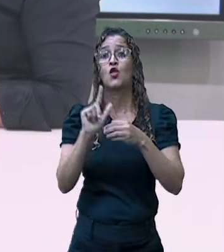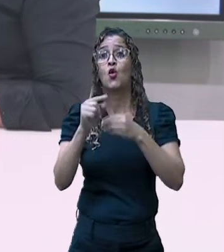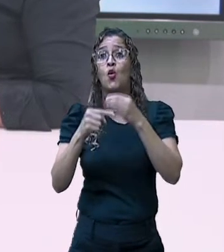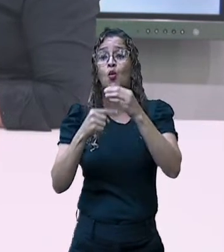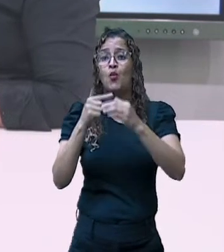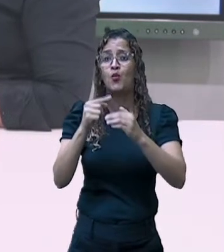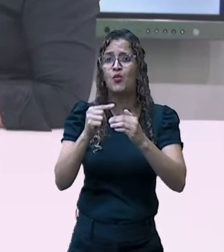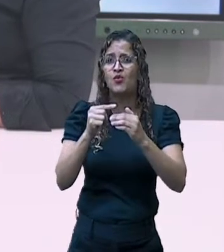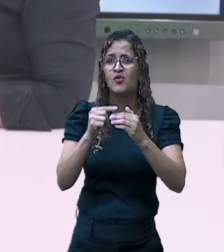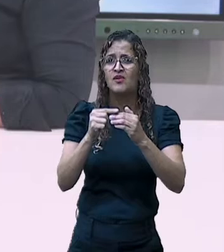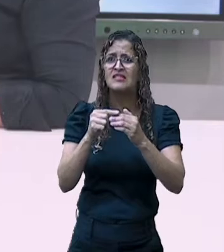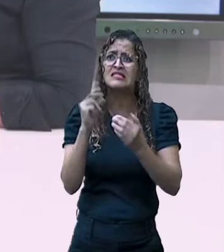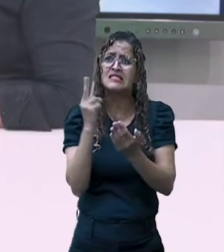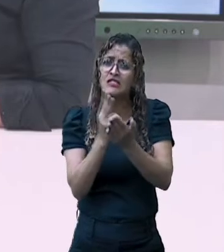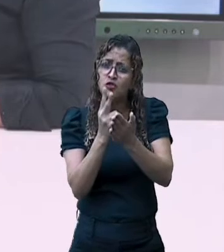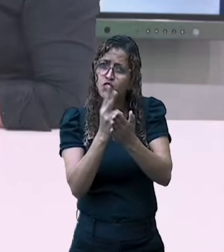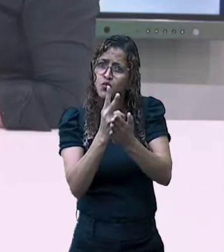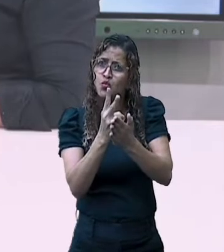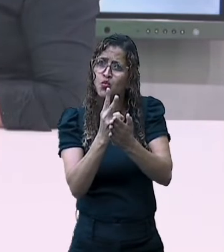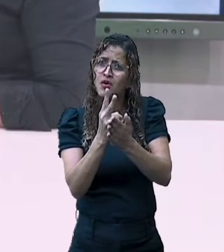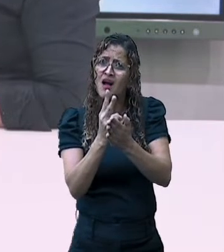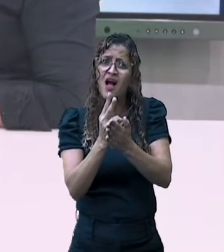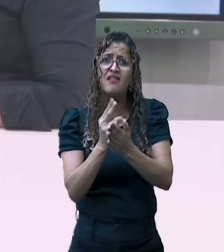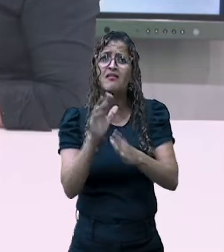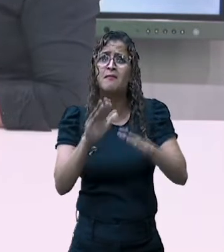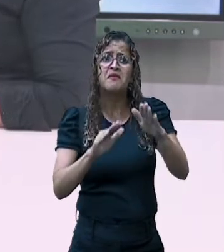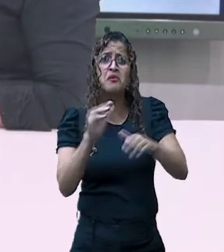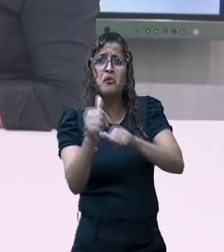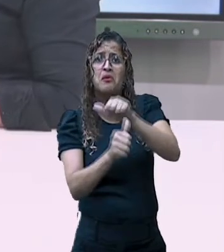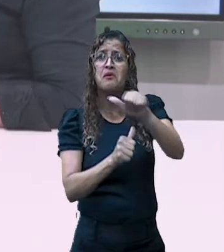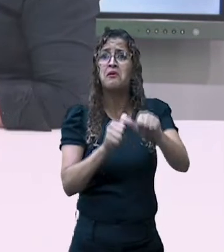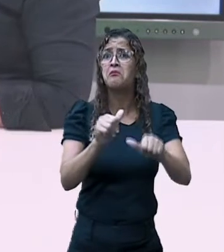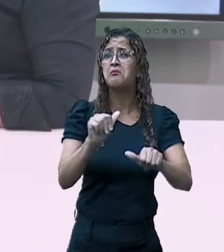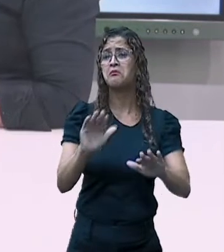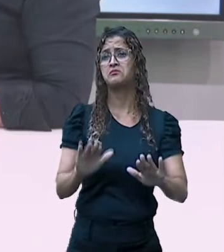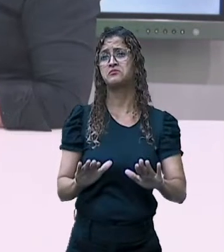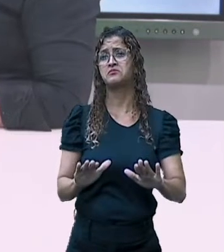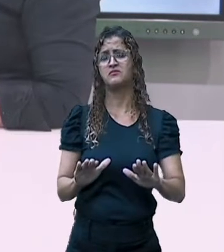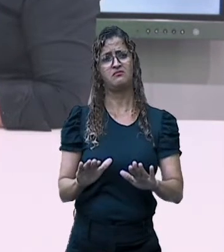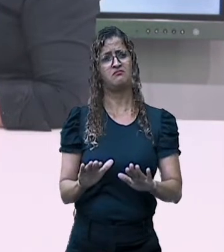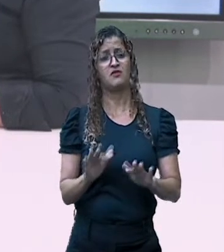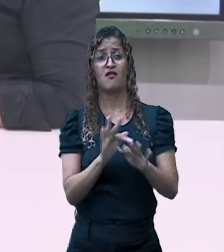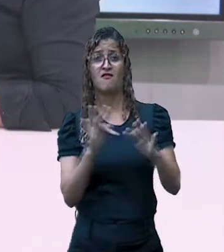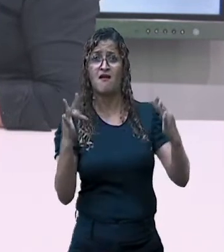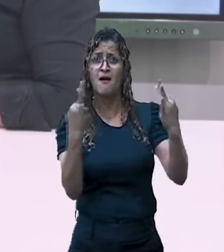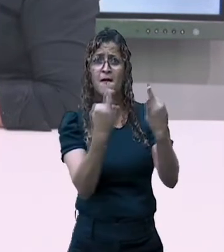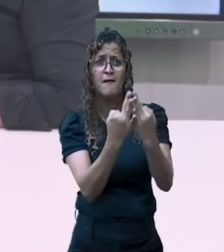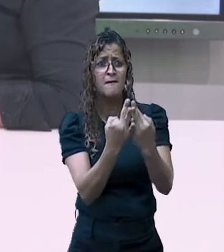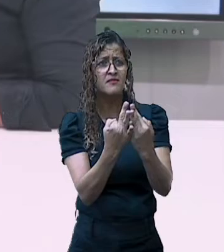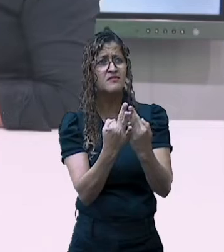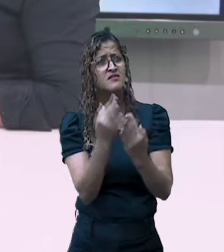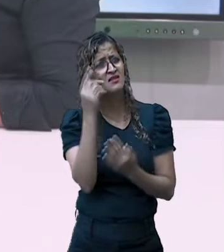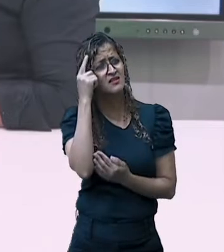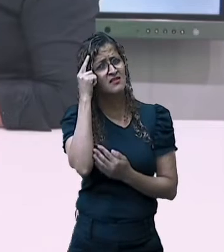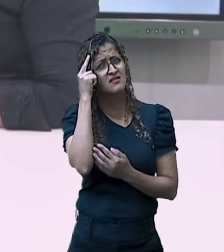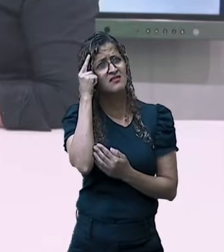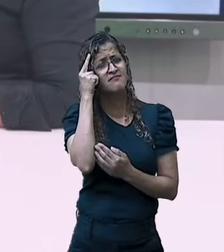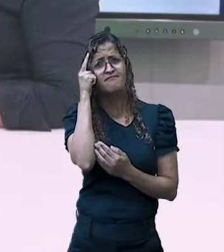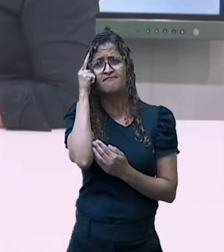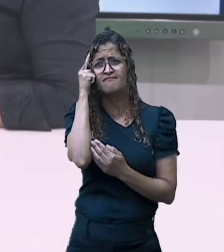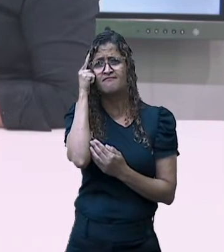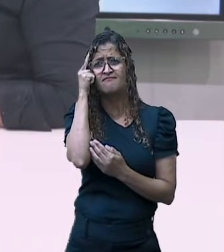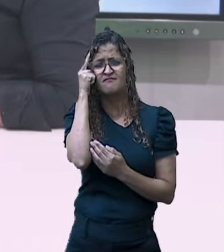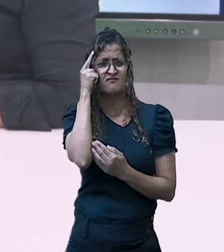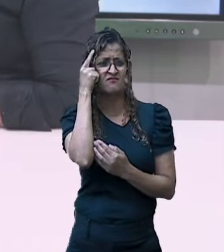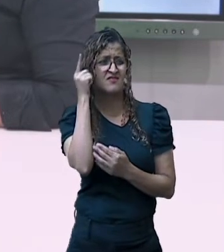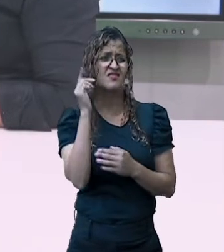eles já nascem permanentes sem trocar. Então, muitos pais, às vezes, pensam que esse dentinho ainda vai trocar e, às vezes,